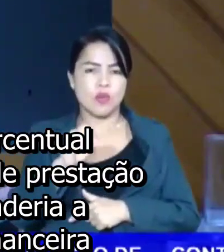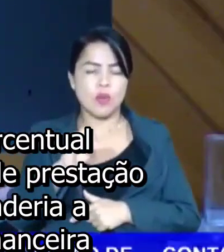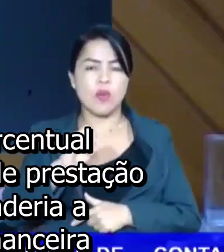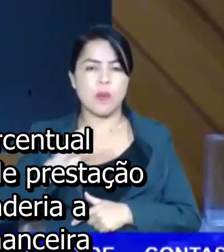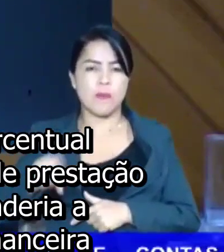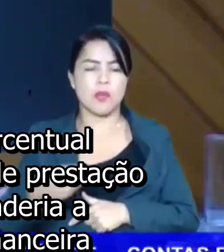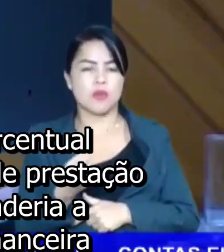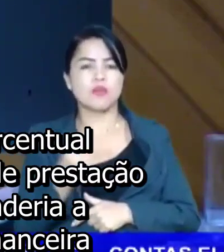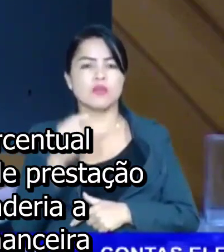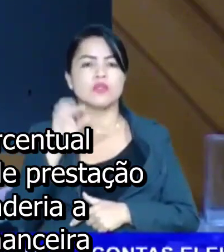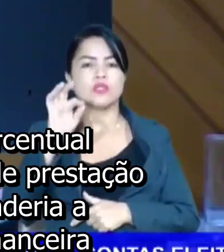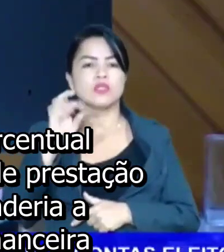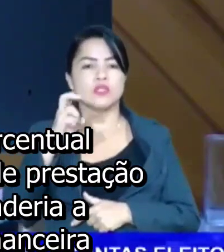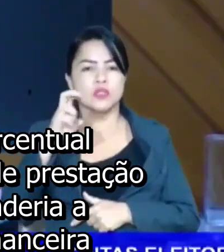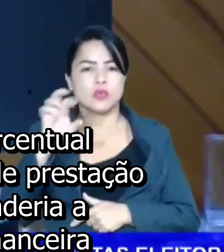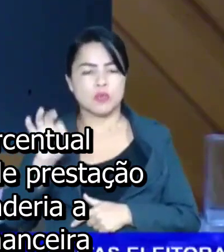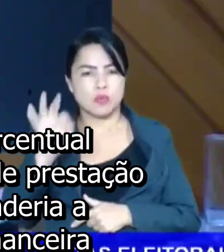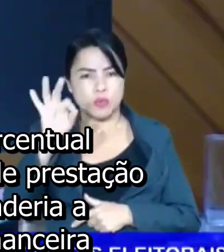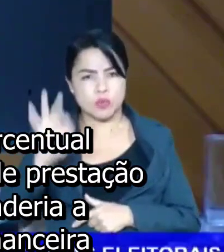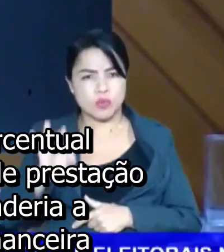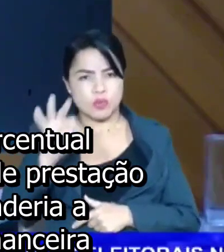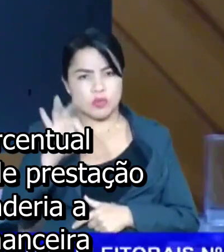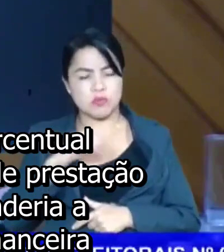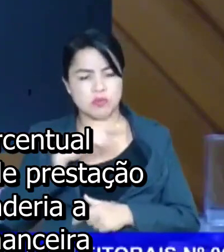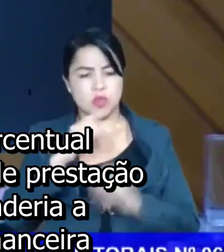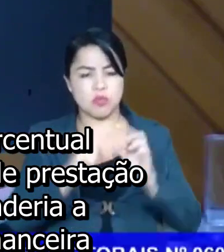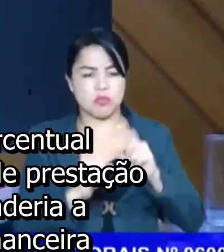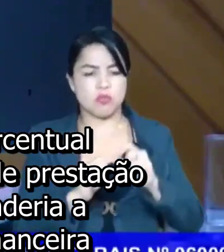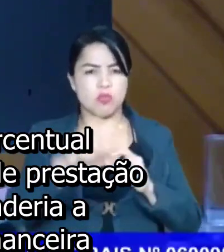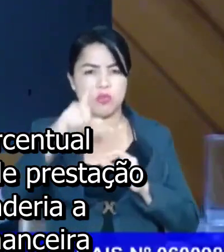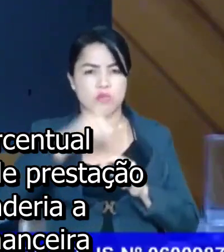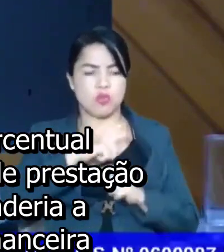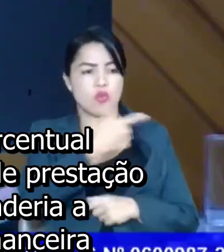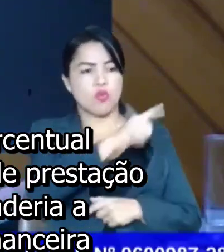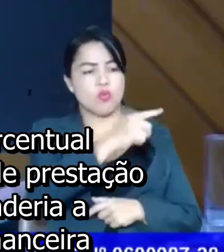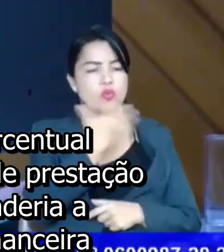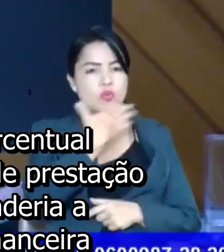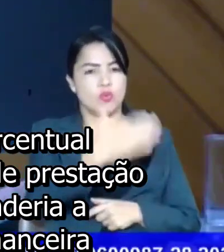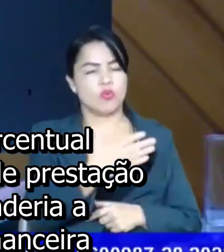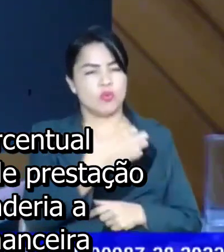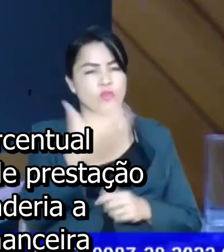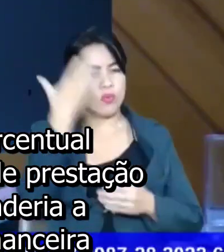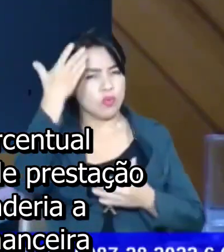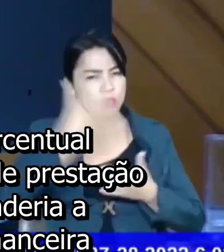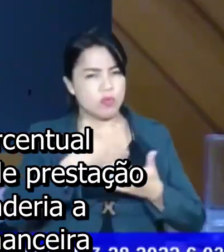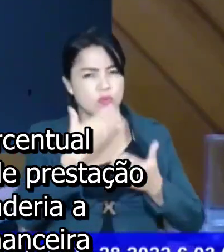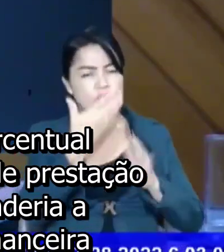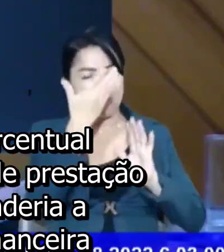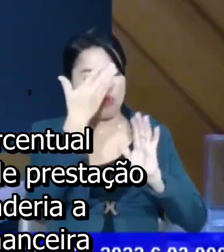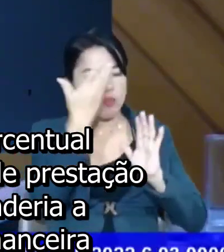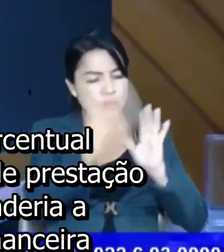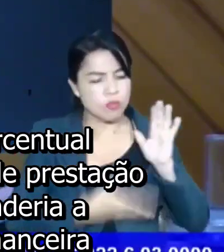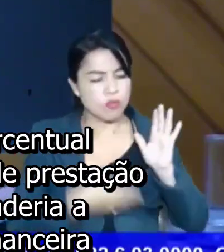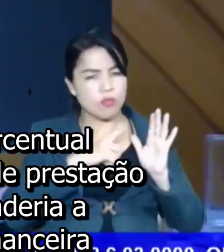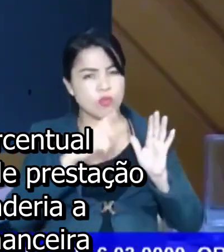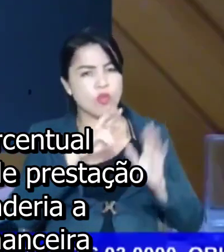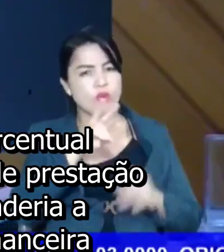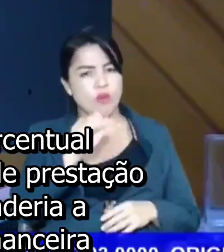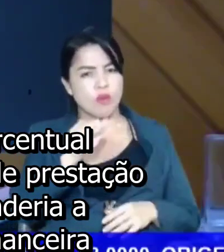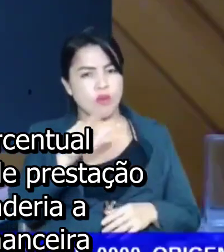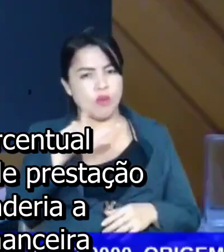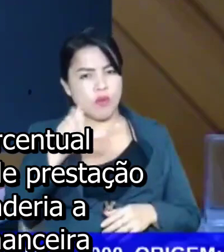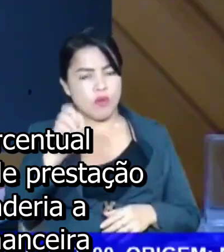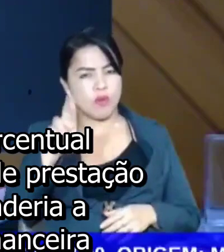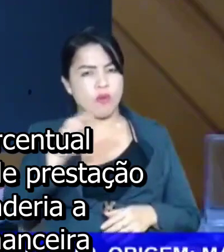valor total oferido, percentual exorbitante quando comparado com outras amostras de prestação de contas, nas quais o valor aproximado